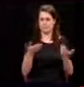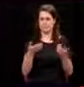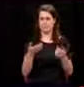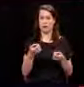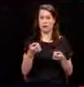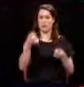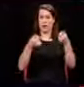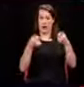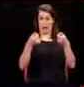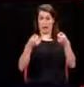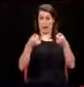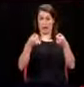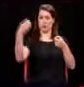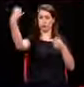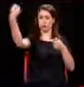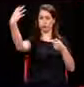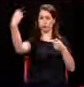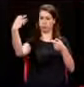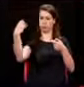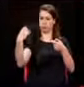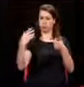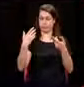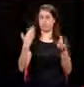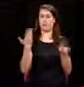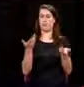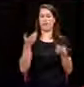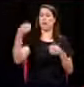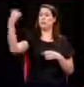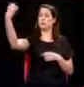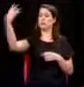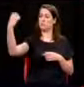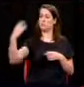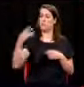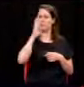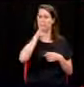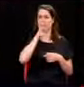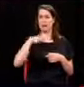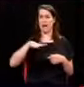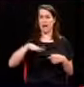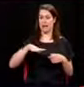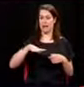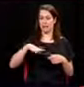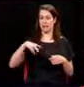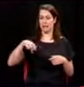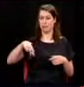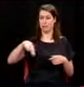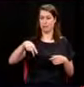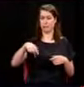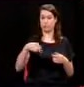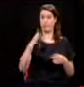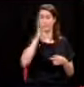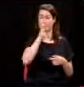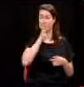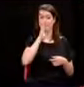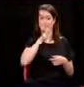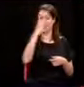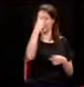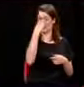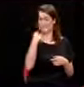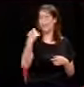apitos para quem é invisual, ter noção que o sinal está verde. Por exemplo, os caminhos de acesso a quem